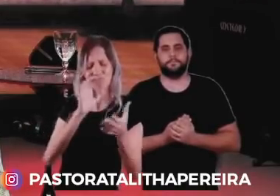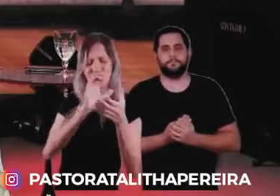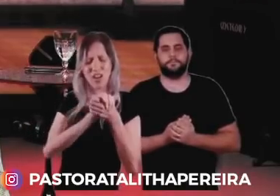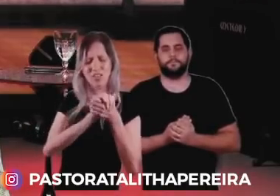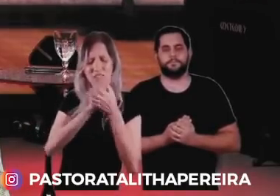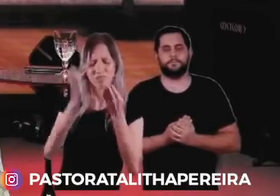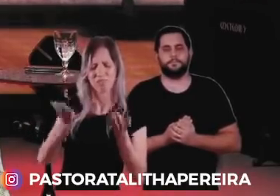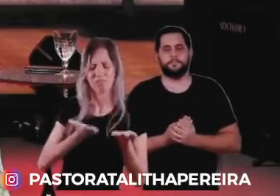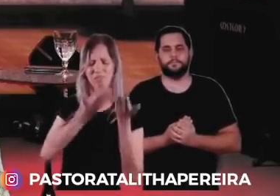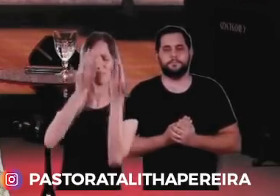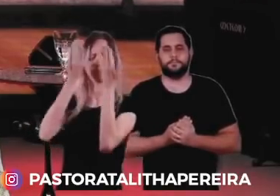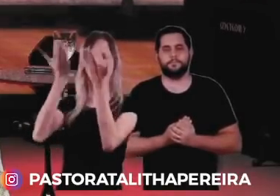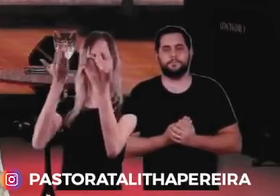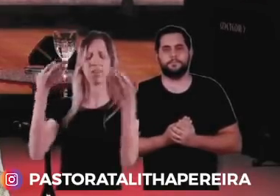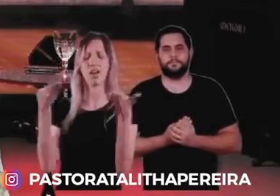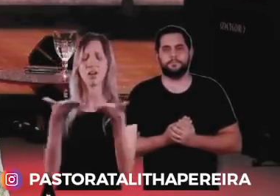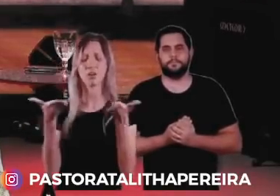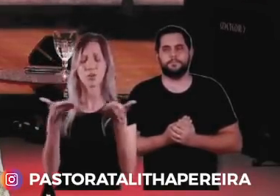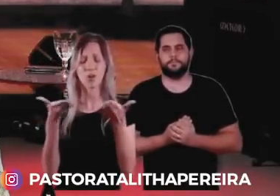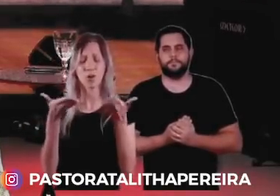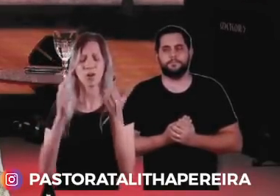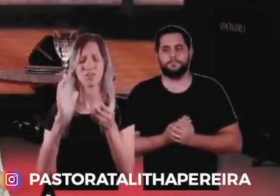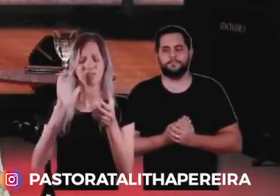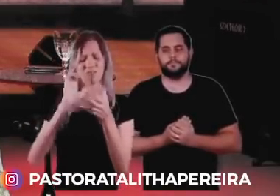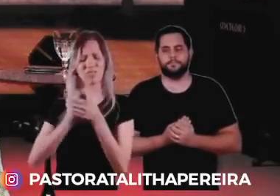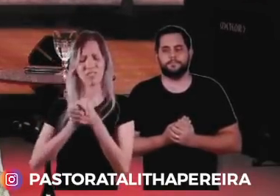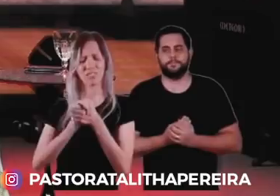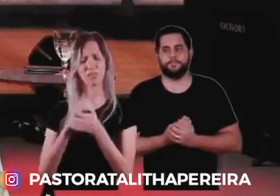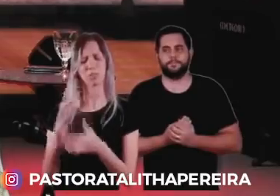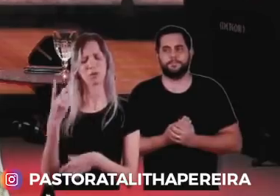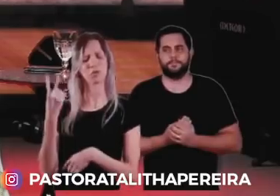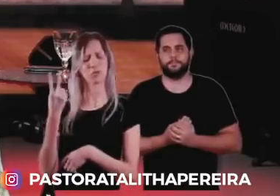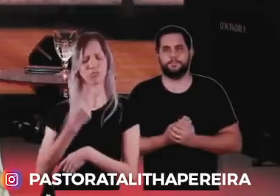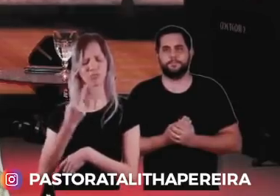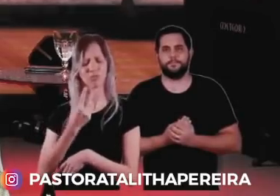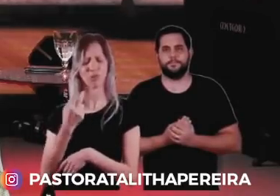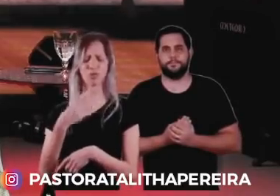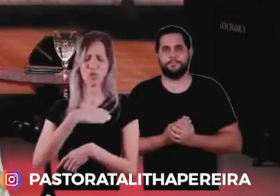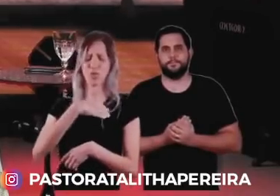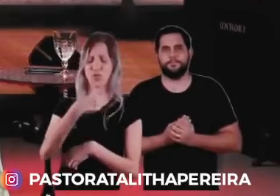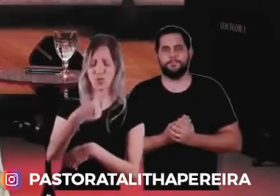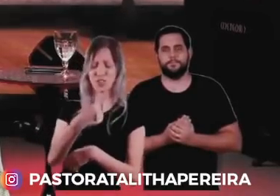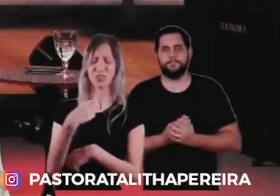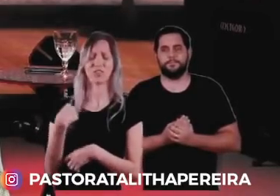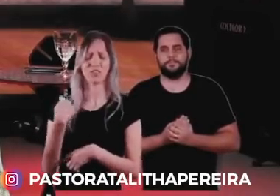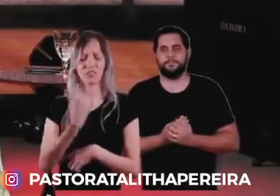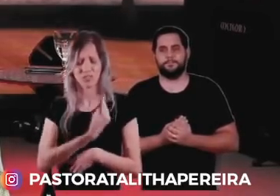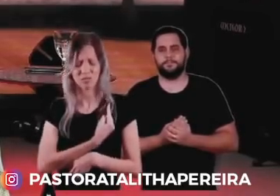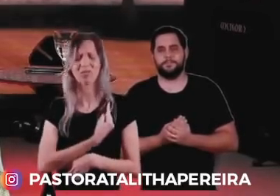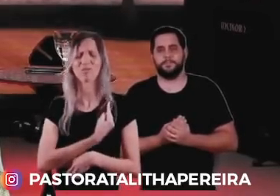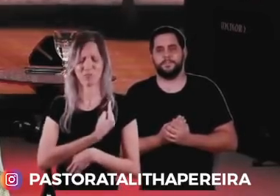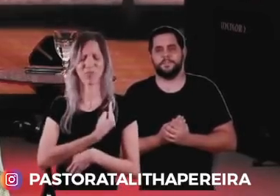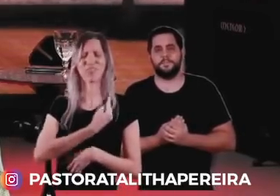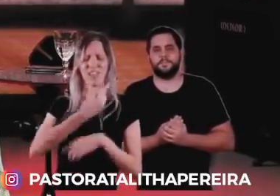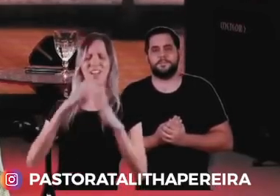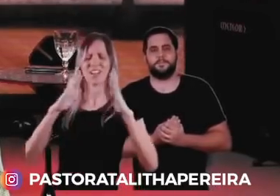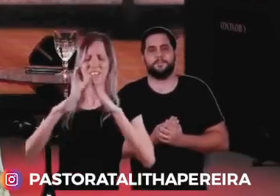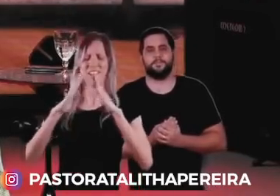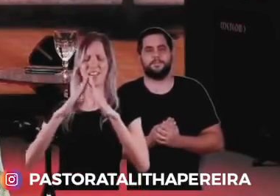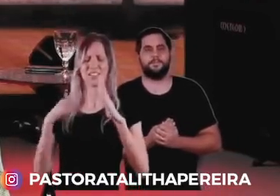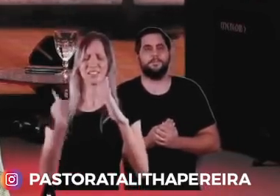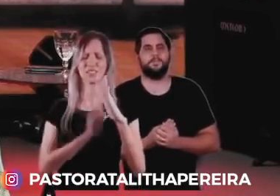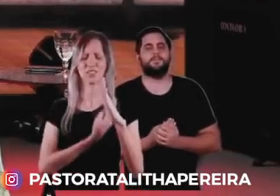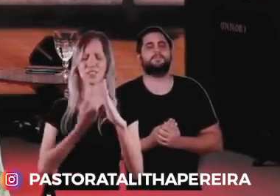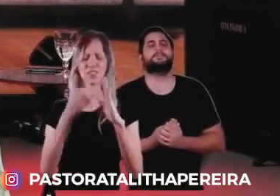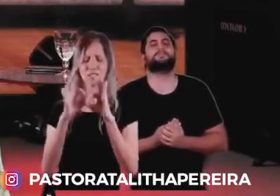colocar nas tuas mãos o nosso casamento, os nossos filhos, a nossa casa, em